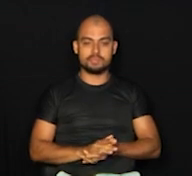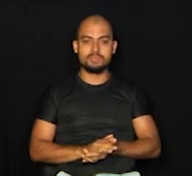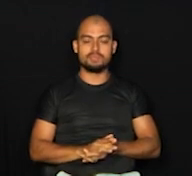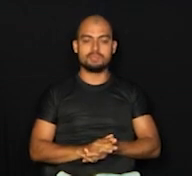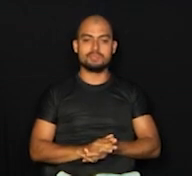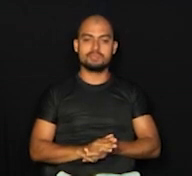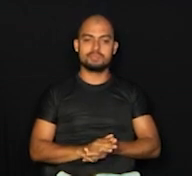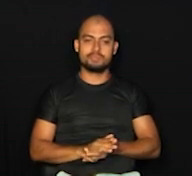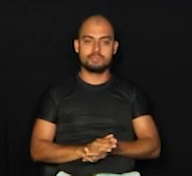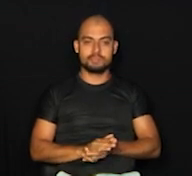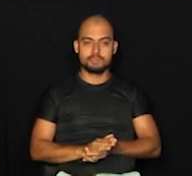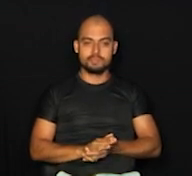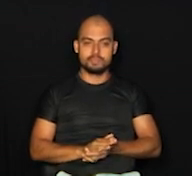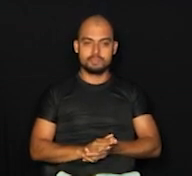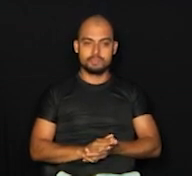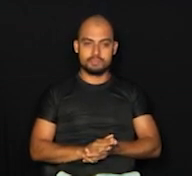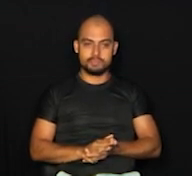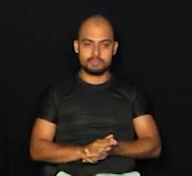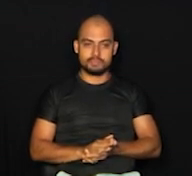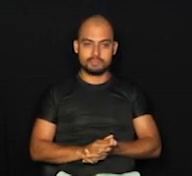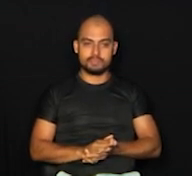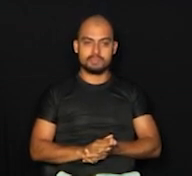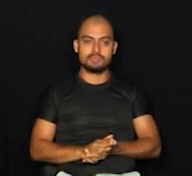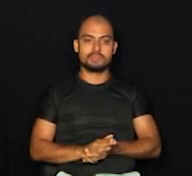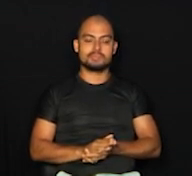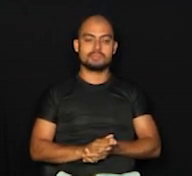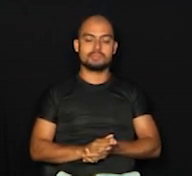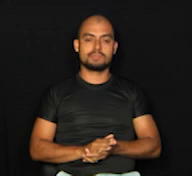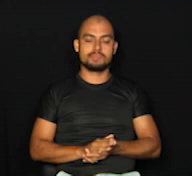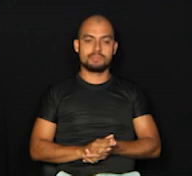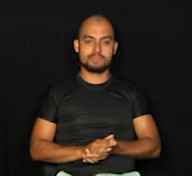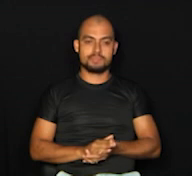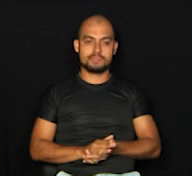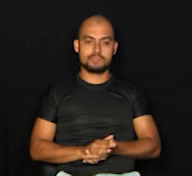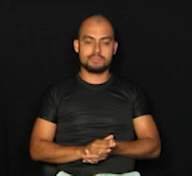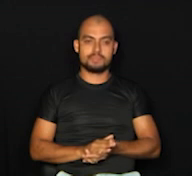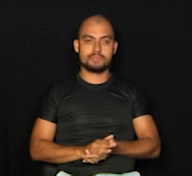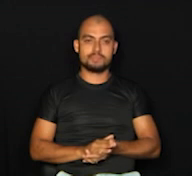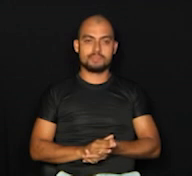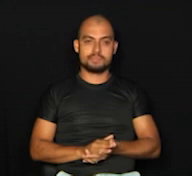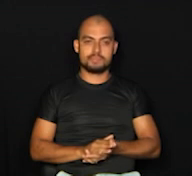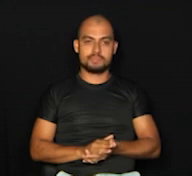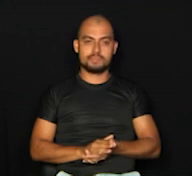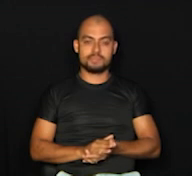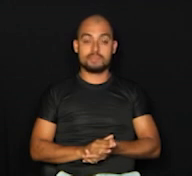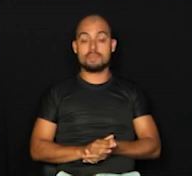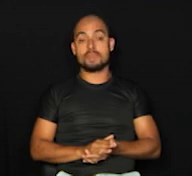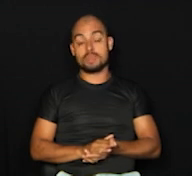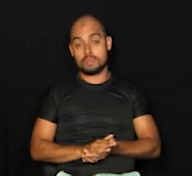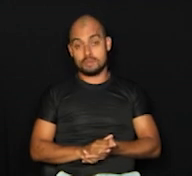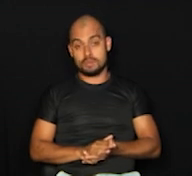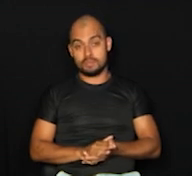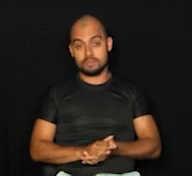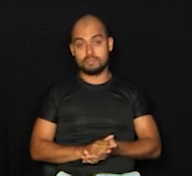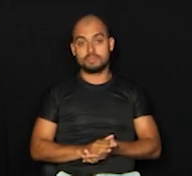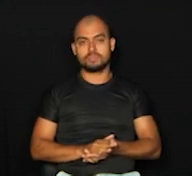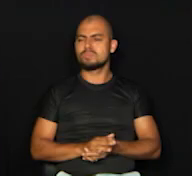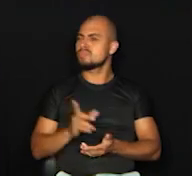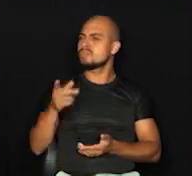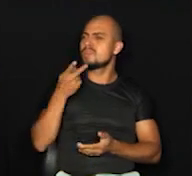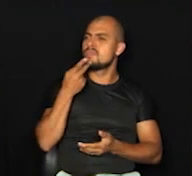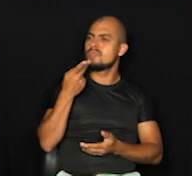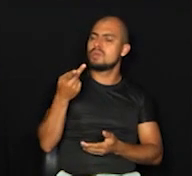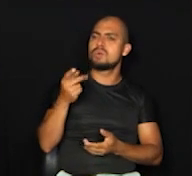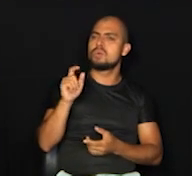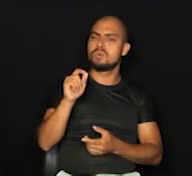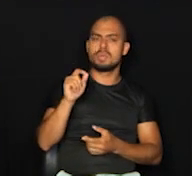Pedreira 616, Olambra 438 e Morungaba com 186 casos. Você falou sobre